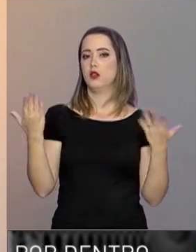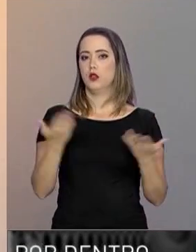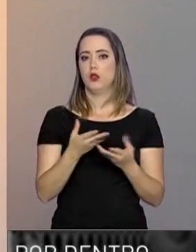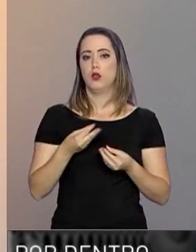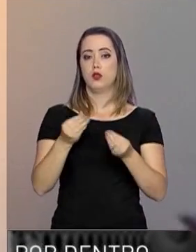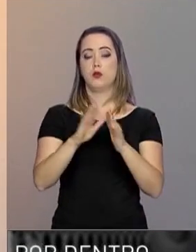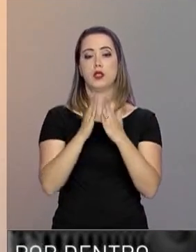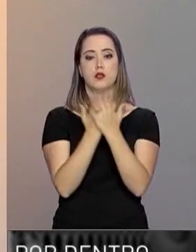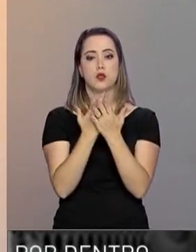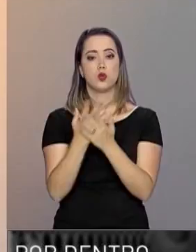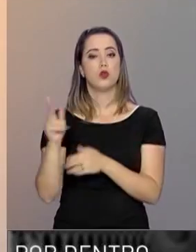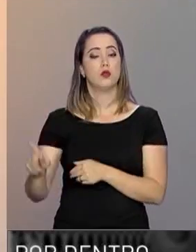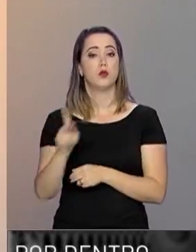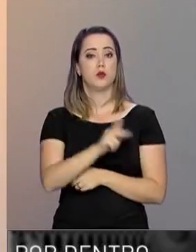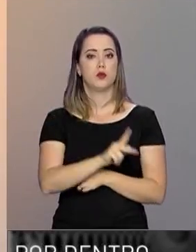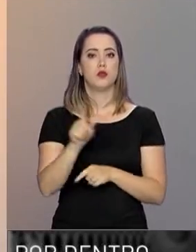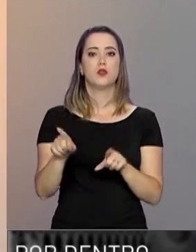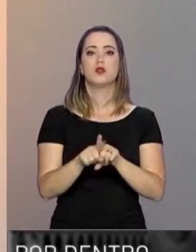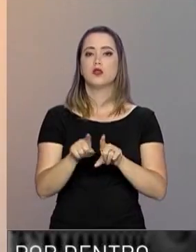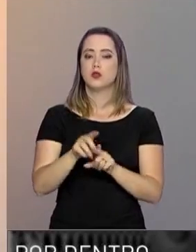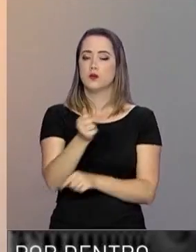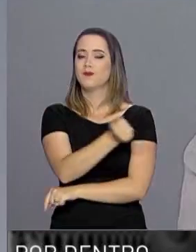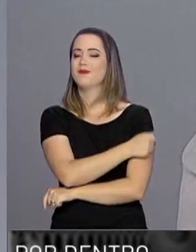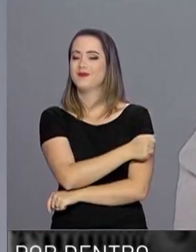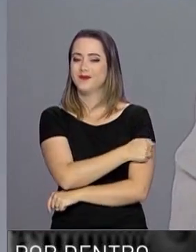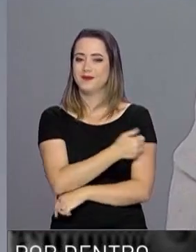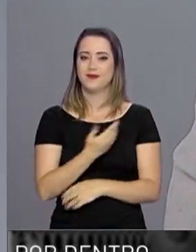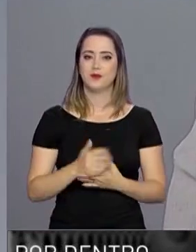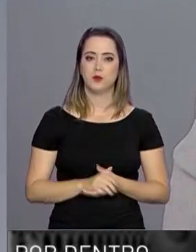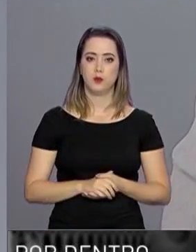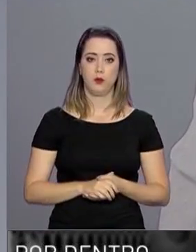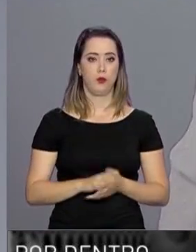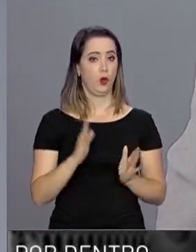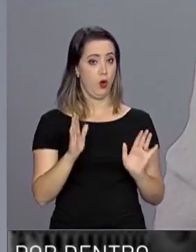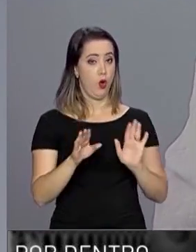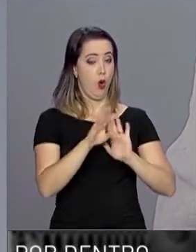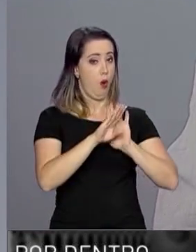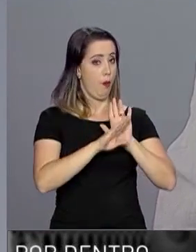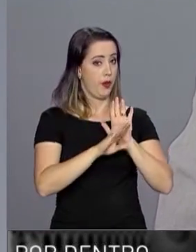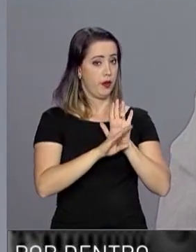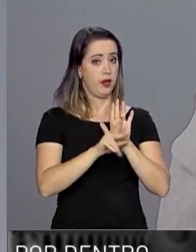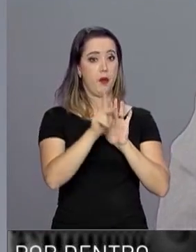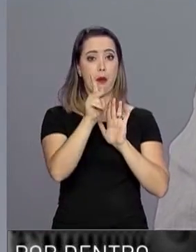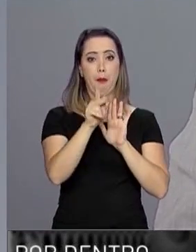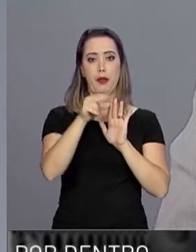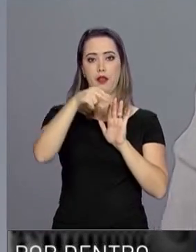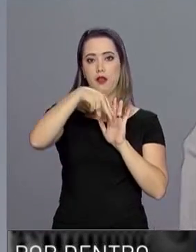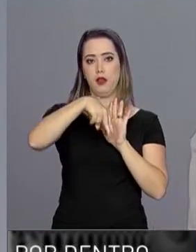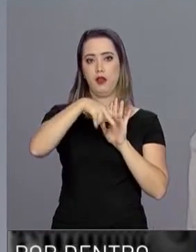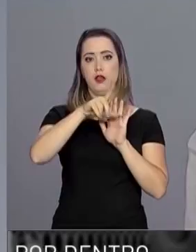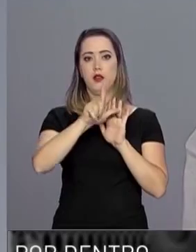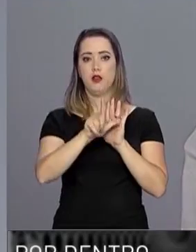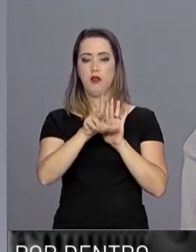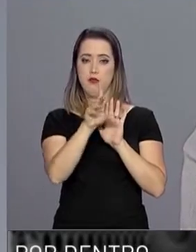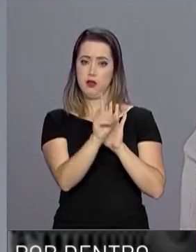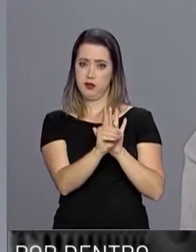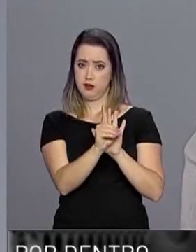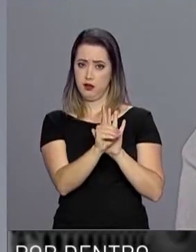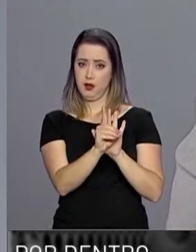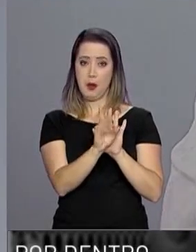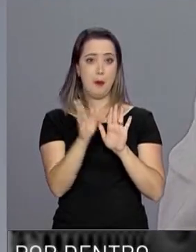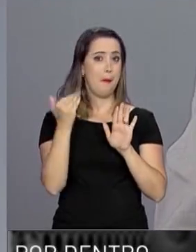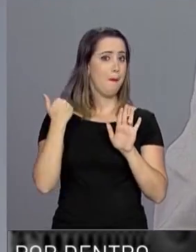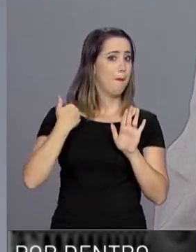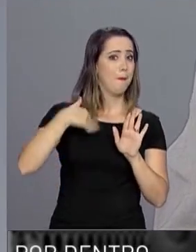as escolas, para os professores e, é claro, para os alunos? O PNLD, o Programa Nacional do Livro Didático, para mim, é um dos